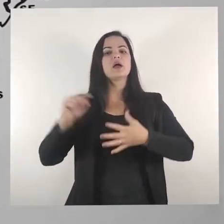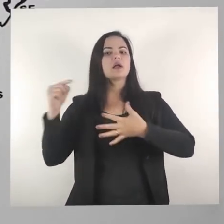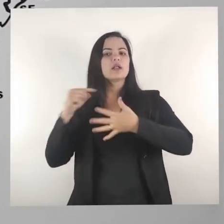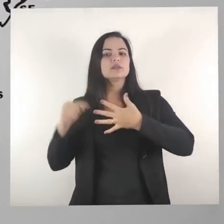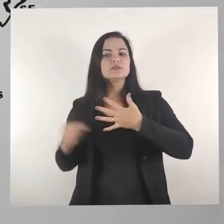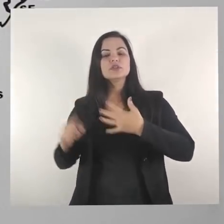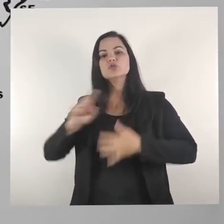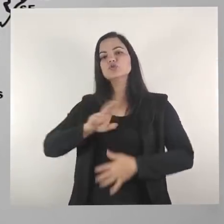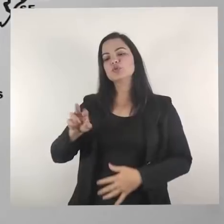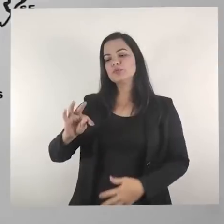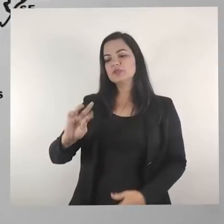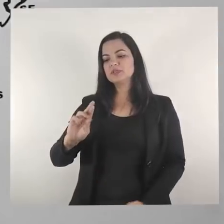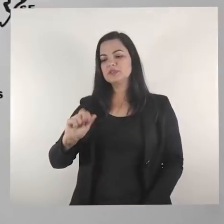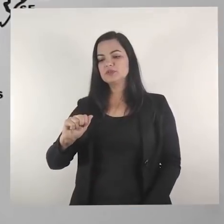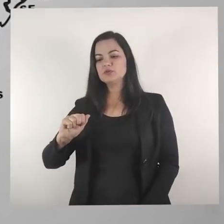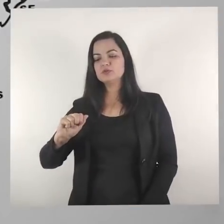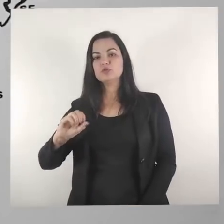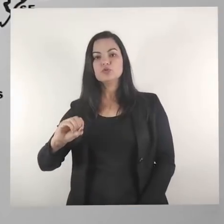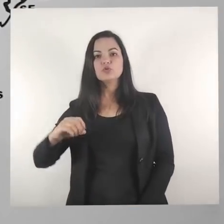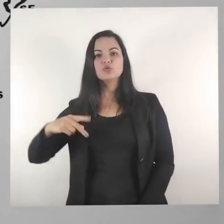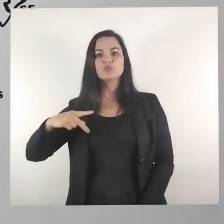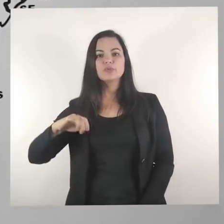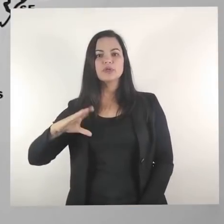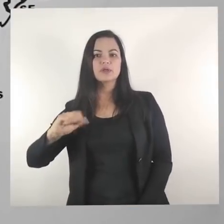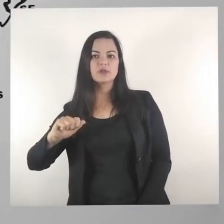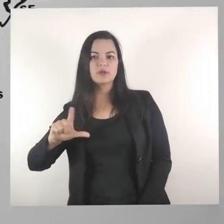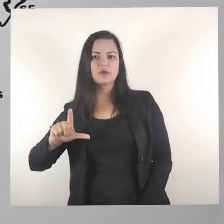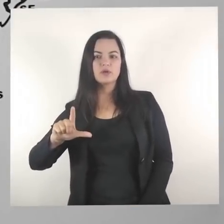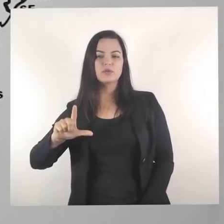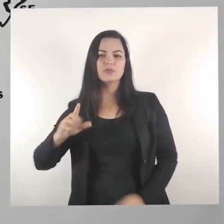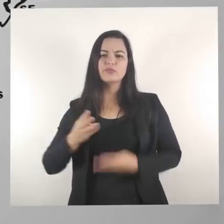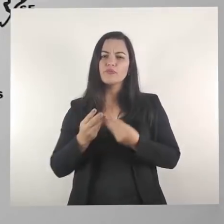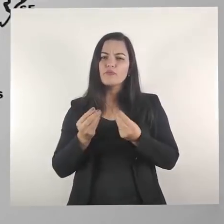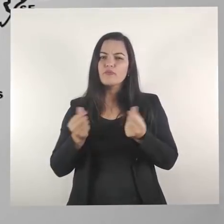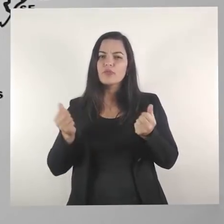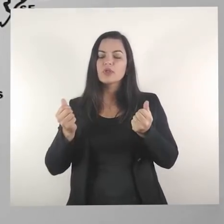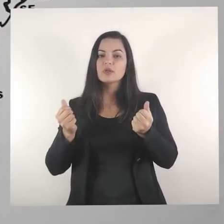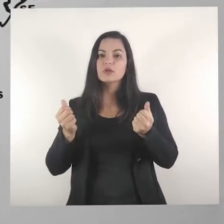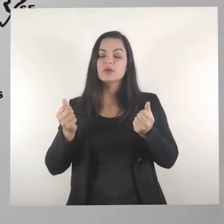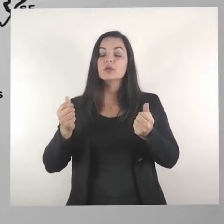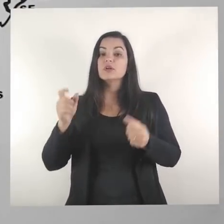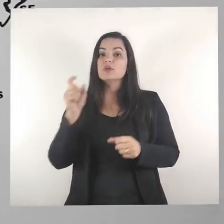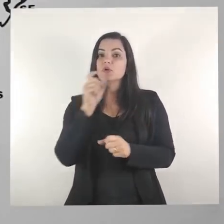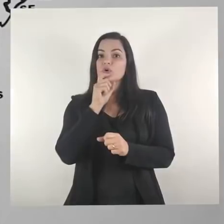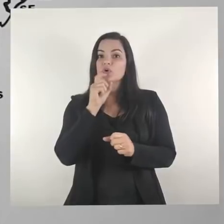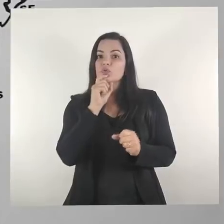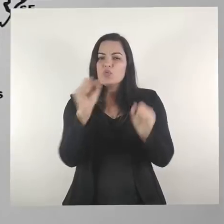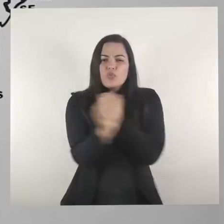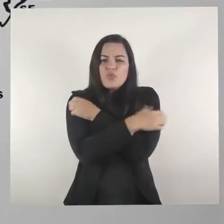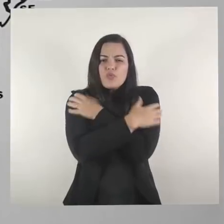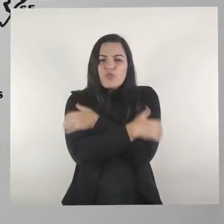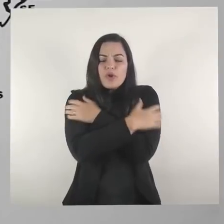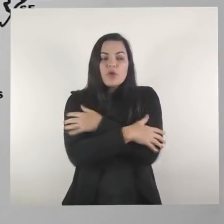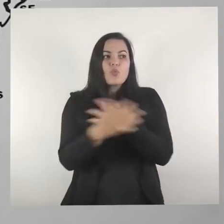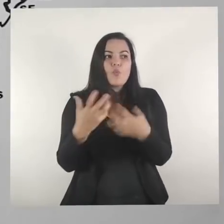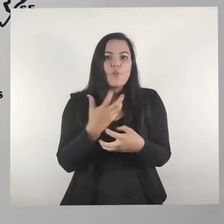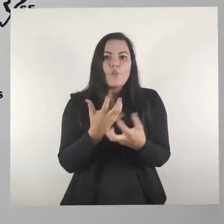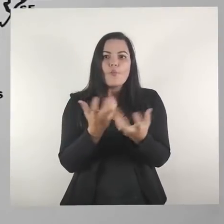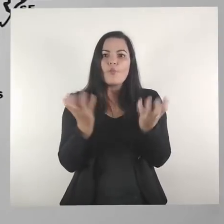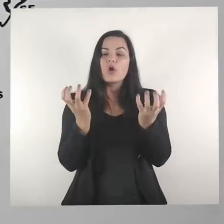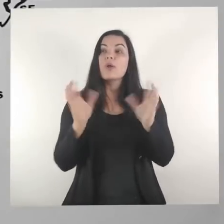úmido. O inverno é muito seco, mas no verão